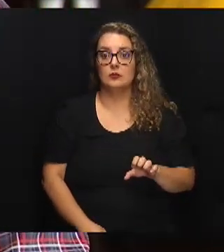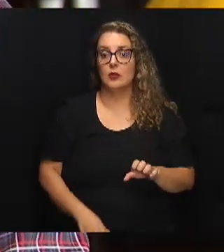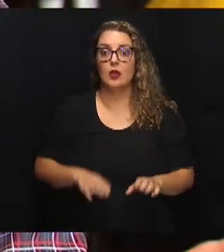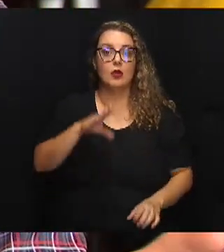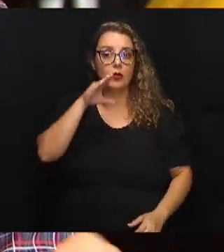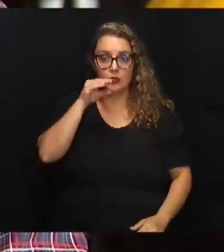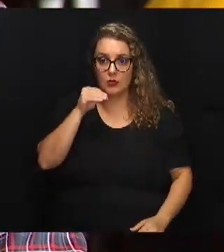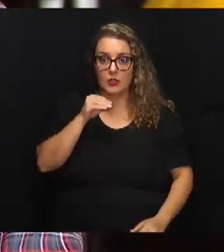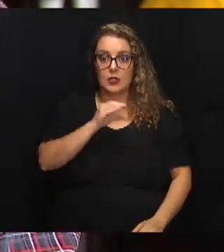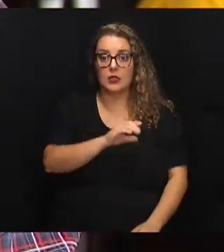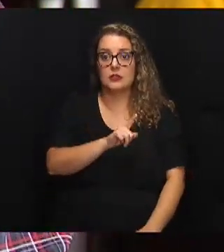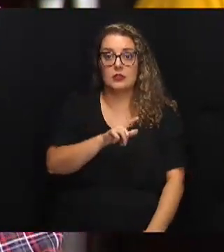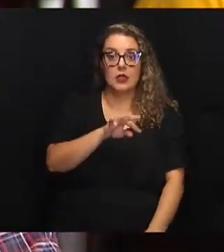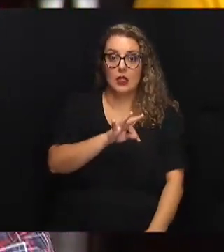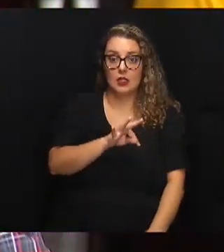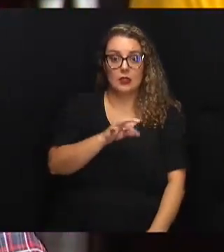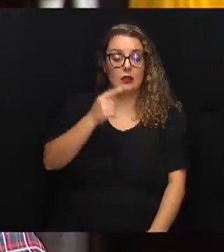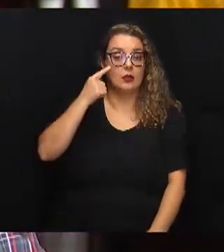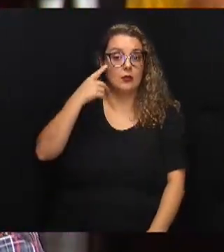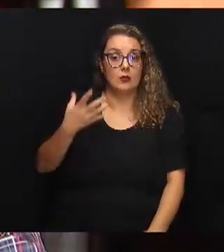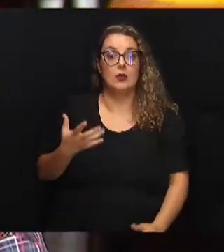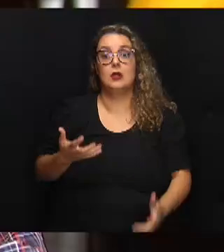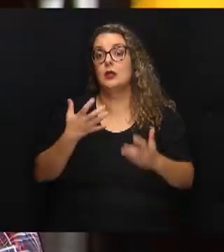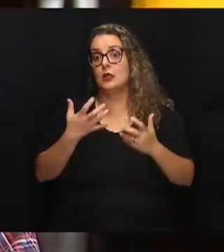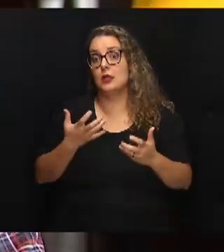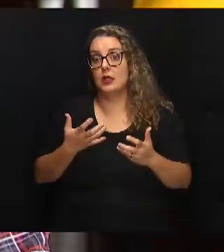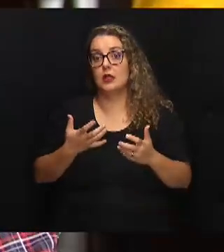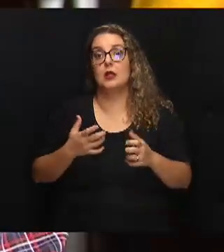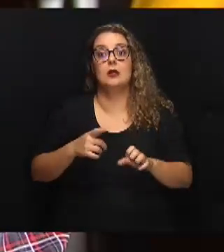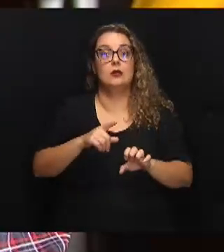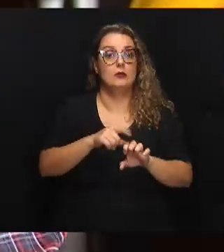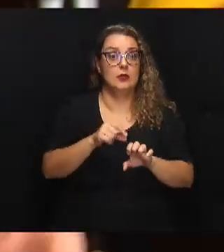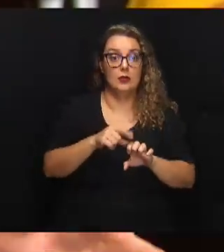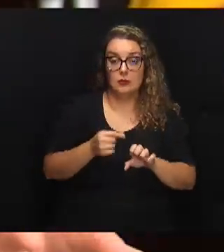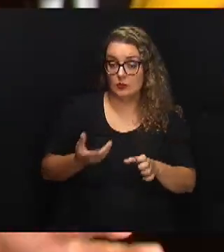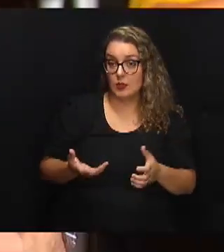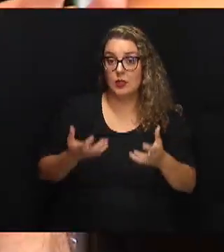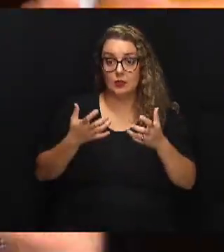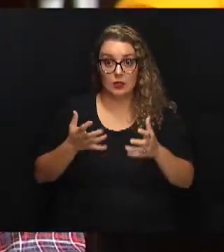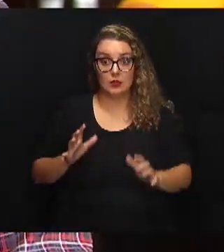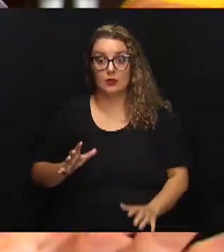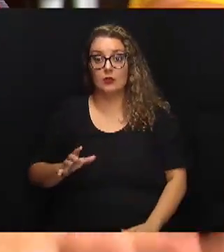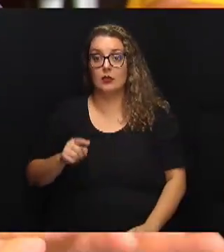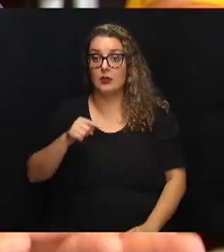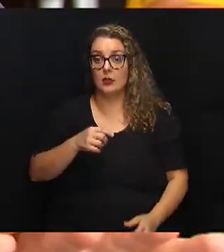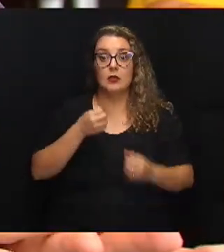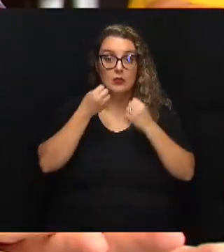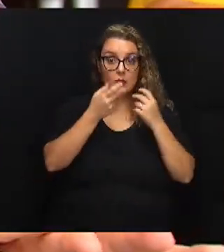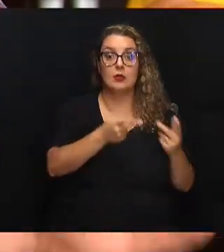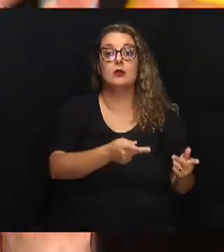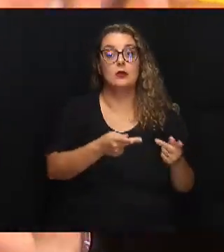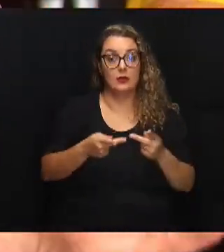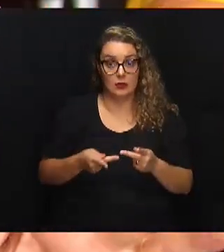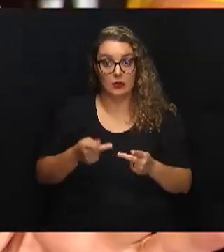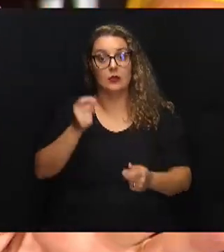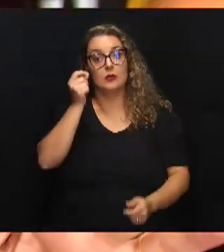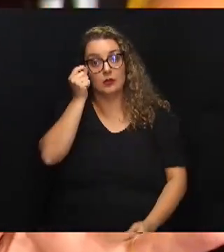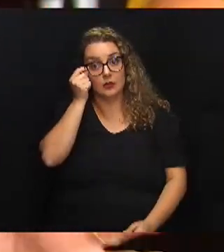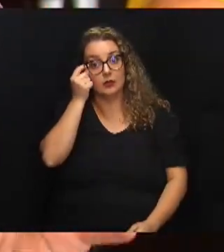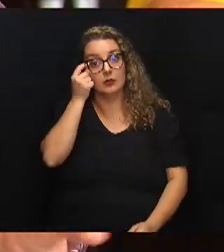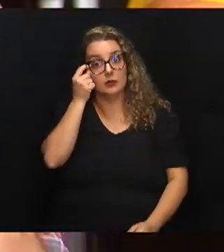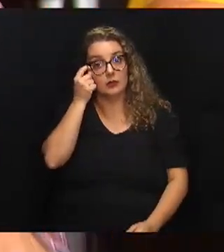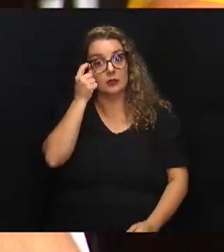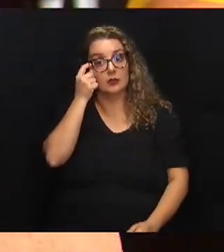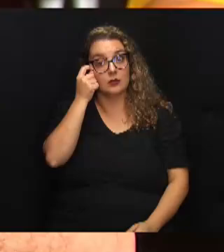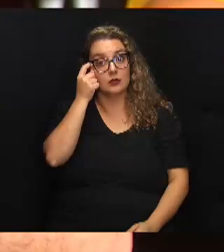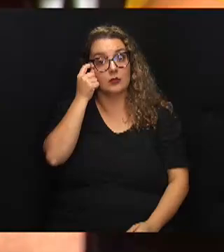funcionário que é CLT, que está com uma ideia, eu quero ser empresário, empreendedor, ele é super bem-vindo ainda, já é